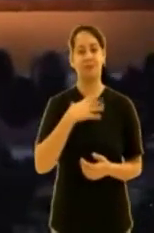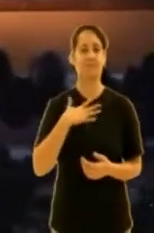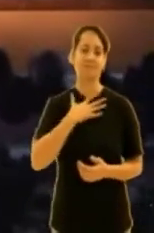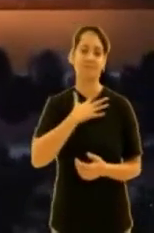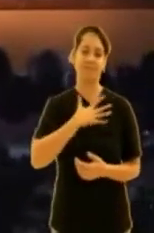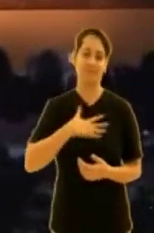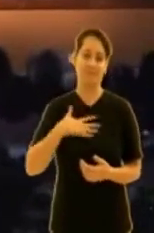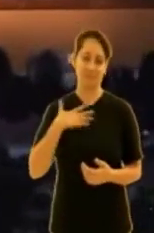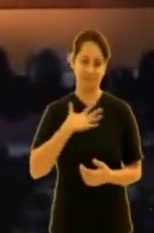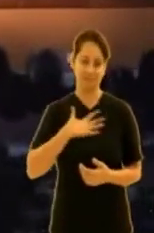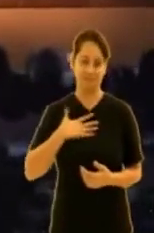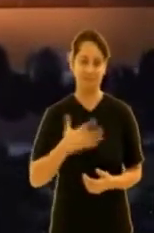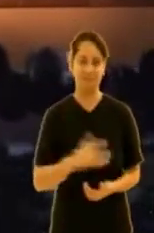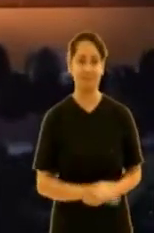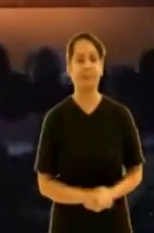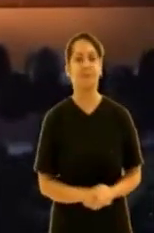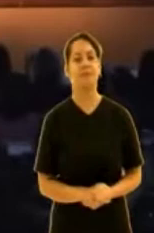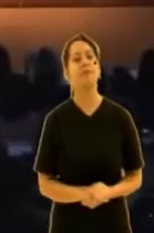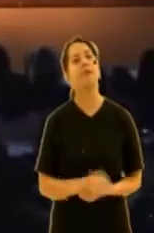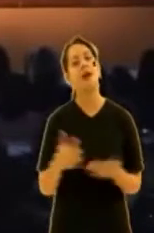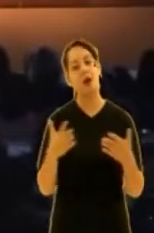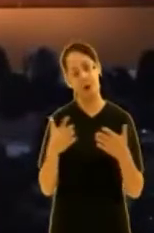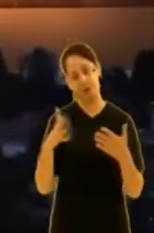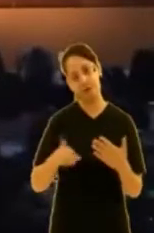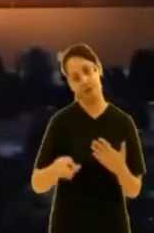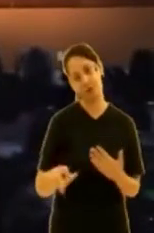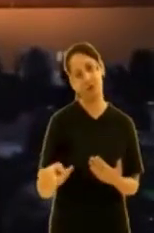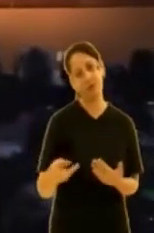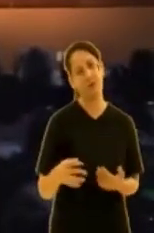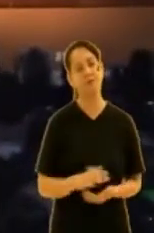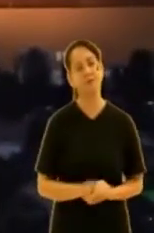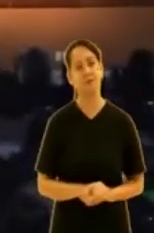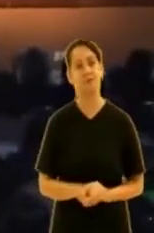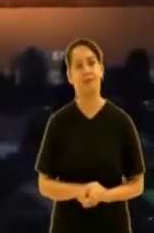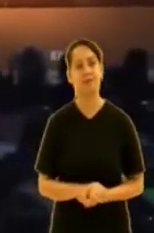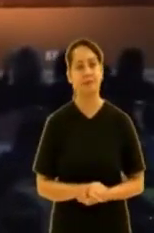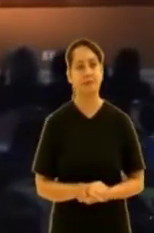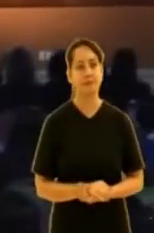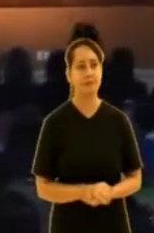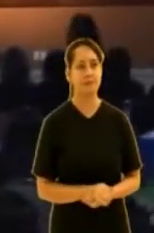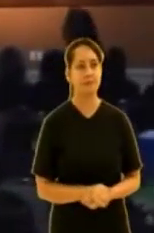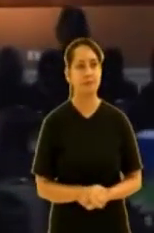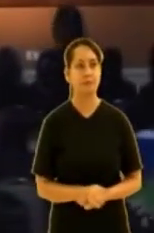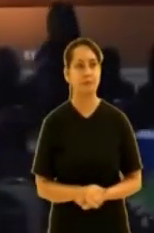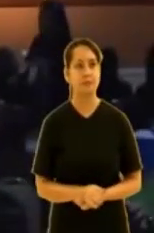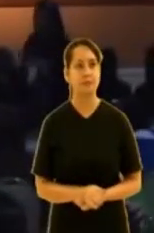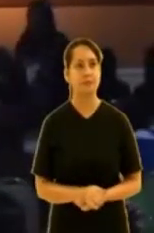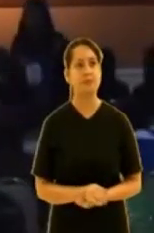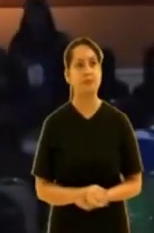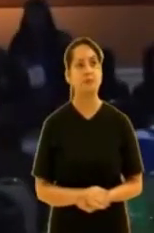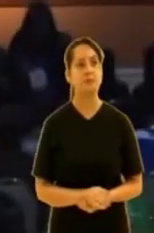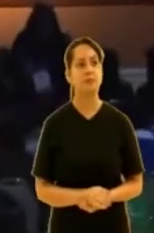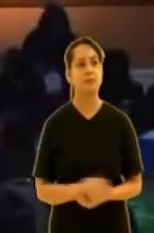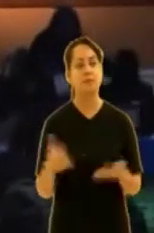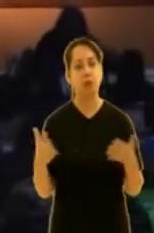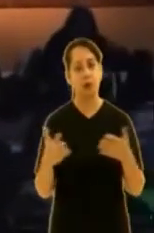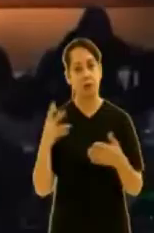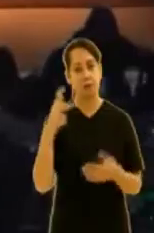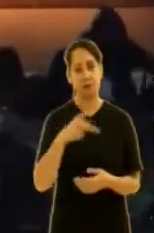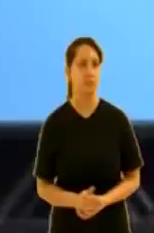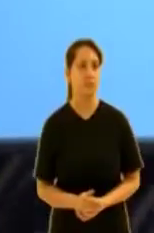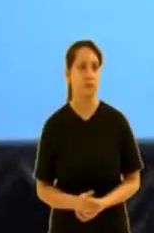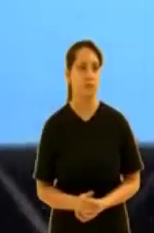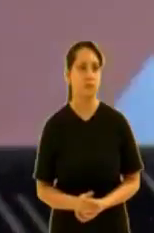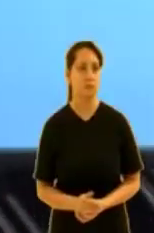com muita energia. E agora nós vamos continuar, Vivian. Então agora a professora Cleusa vai ter uma palavra com a